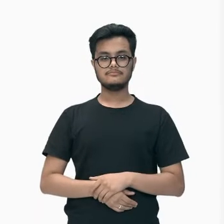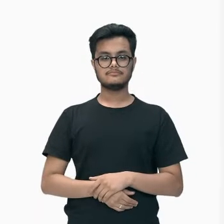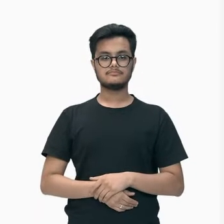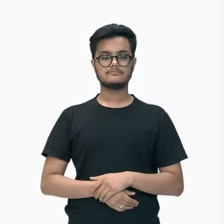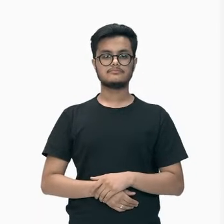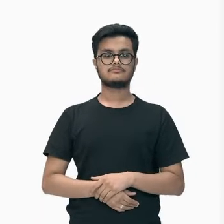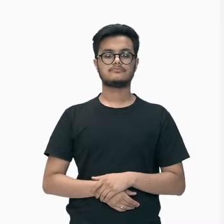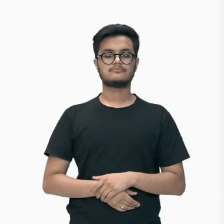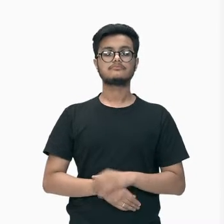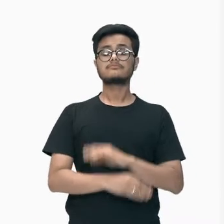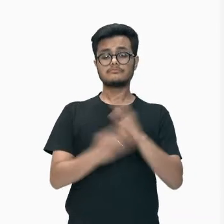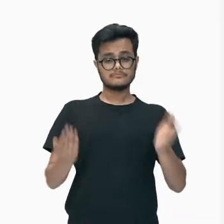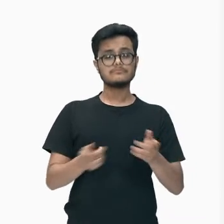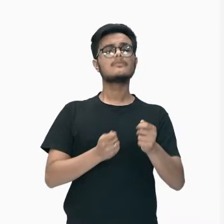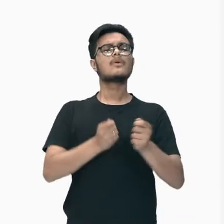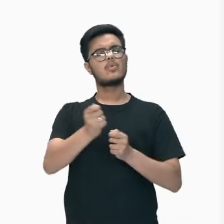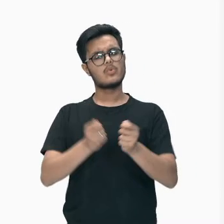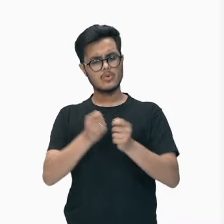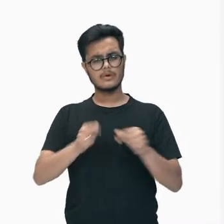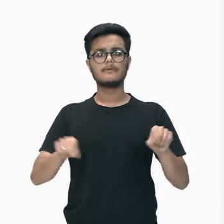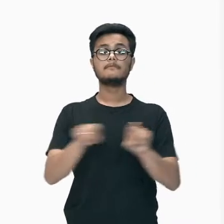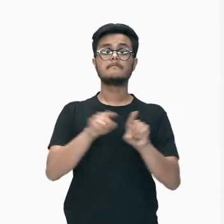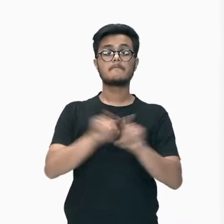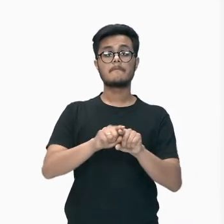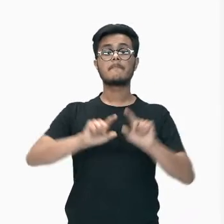a manutenção da estrutura